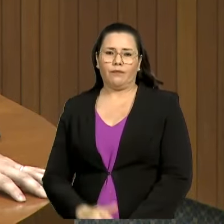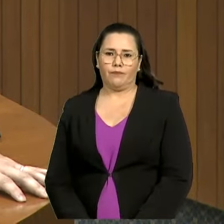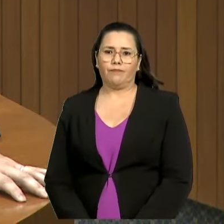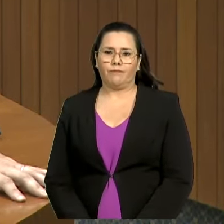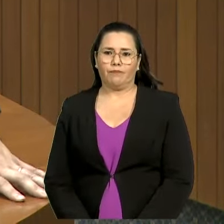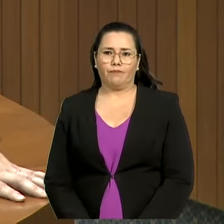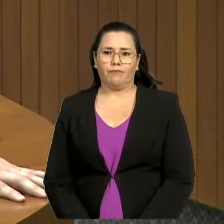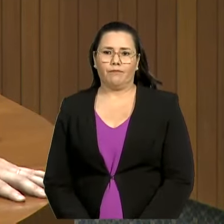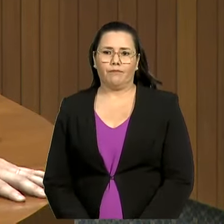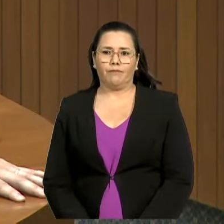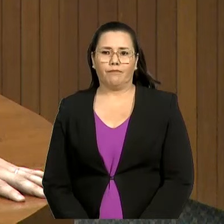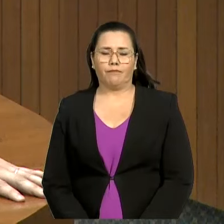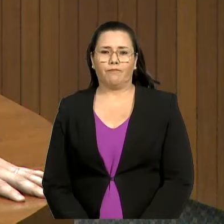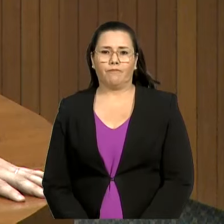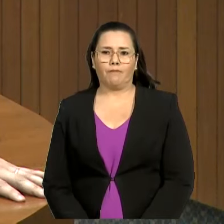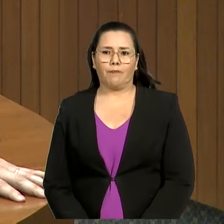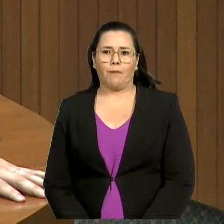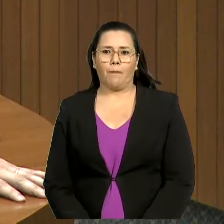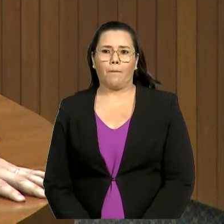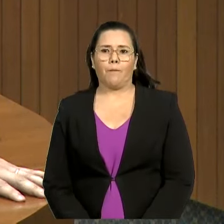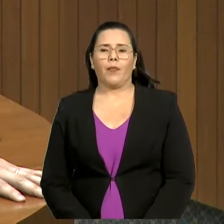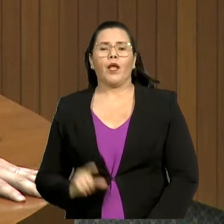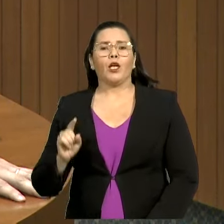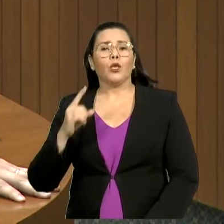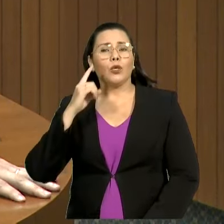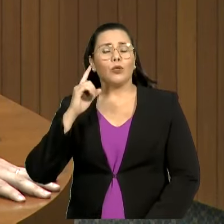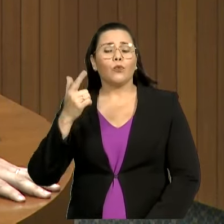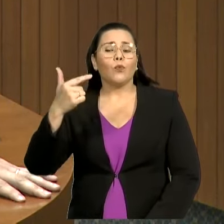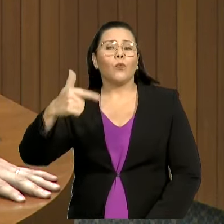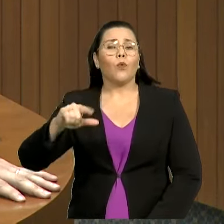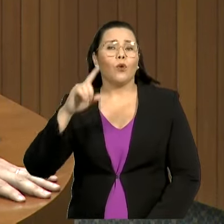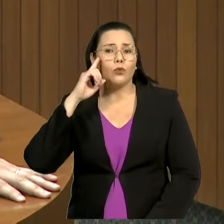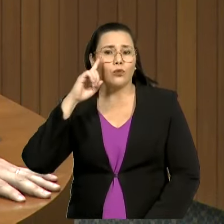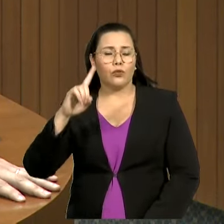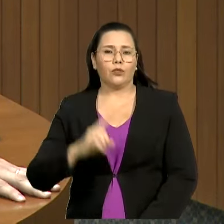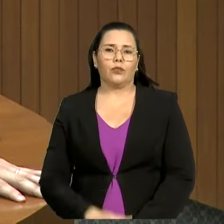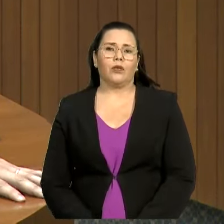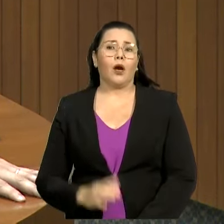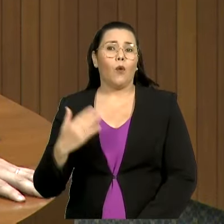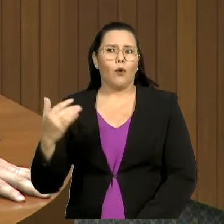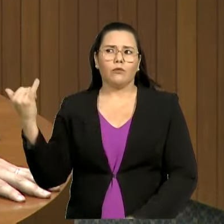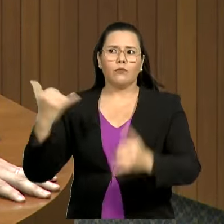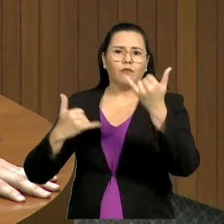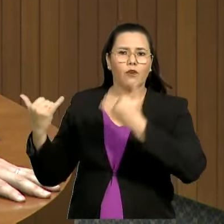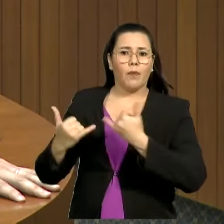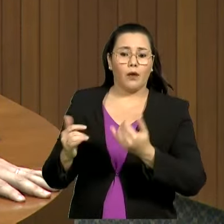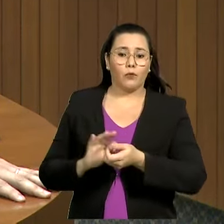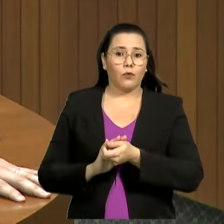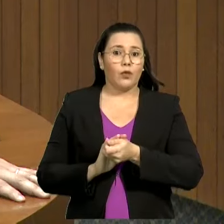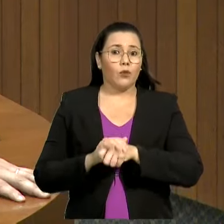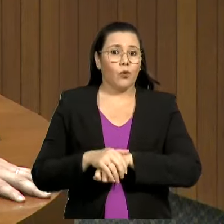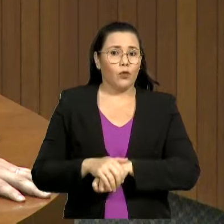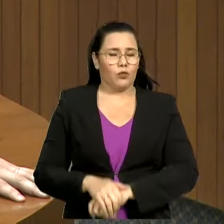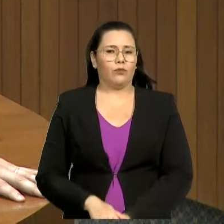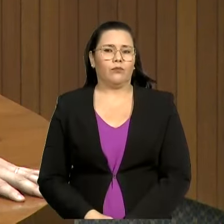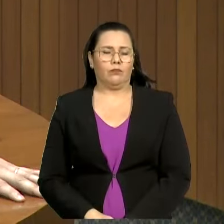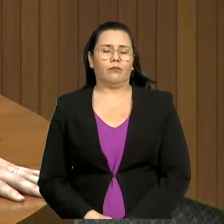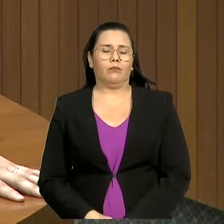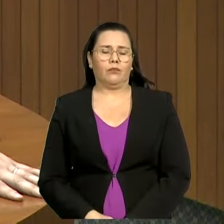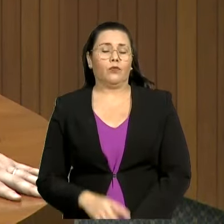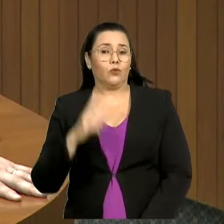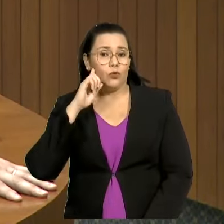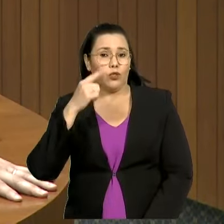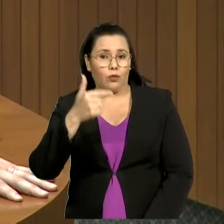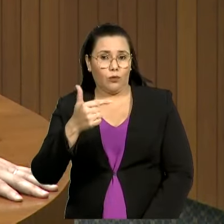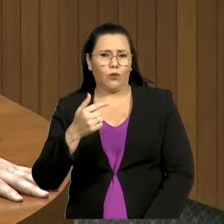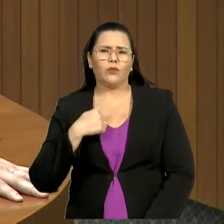dia seguinte daquela decisão, quando tomei conhecimento dela ainda na noite do dia 2, e já no dia seguinte me